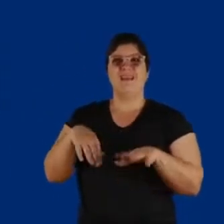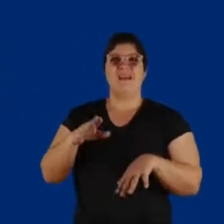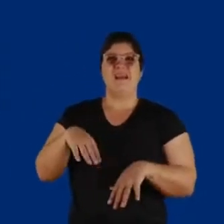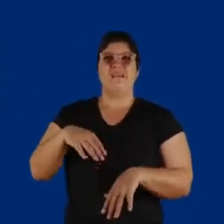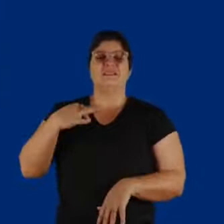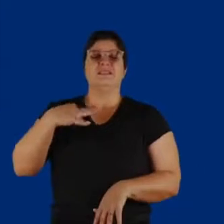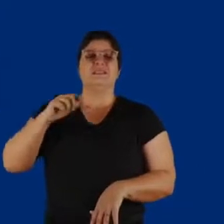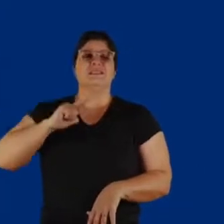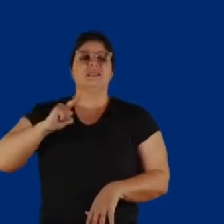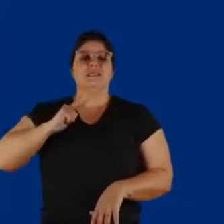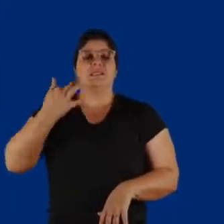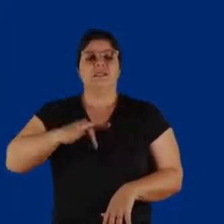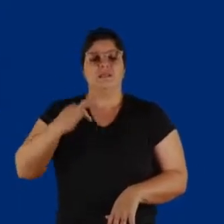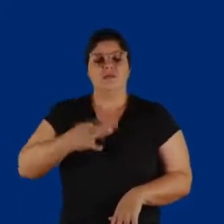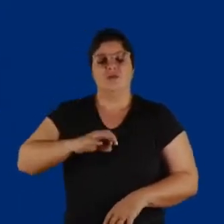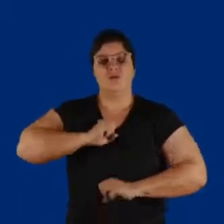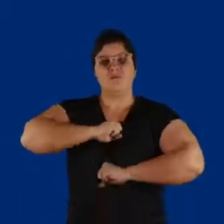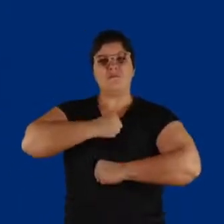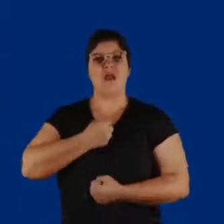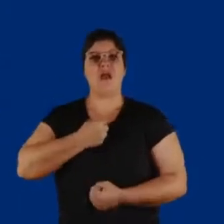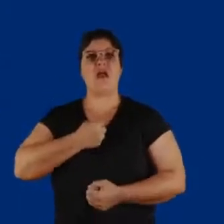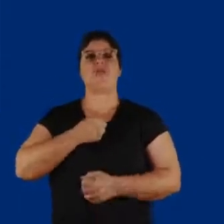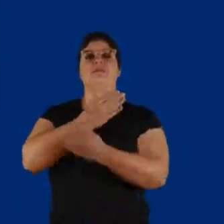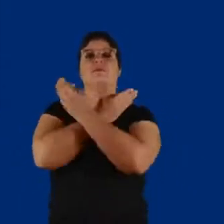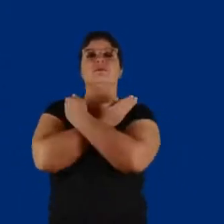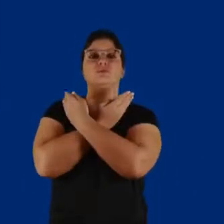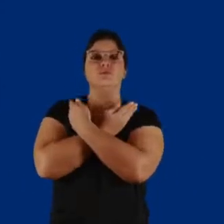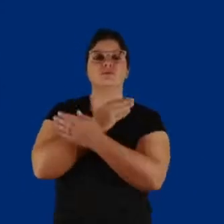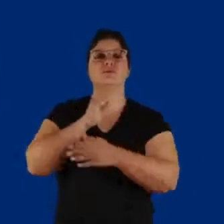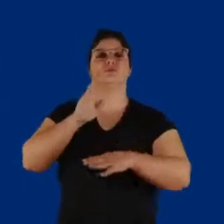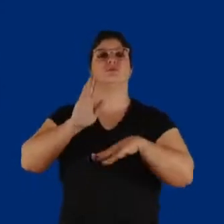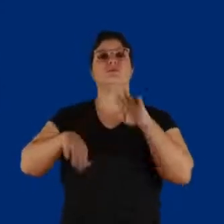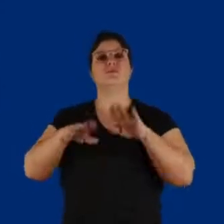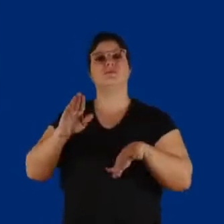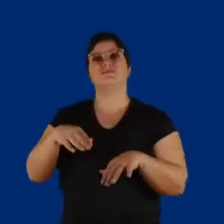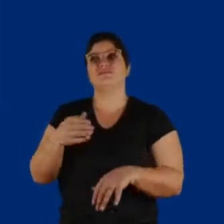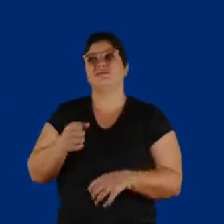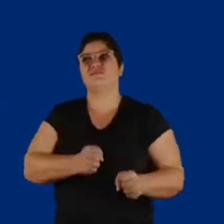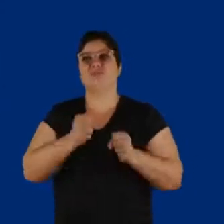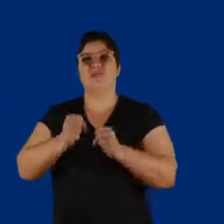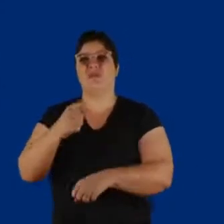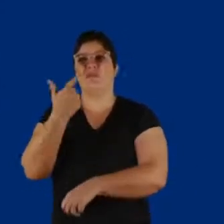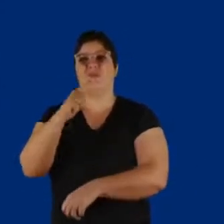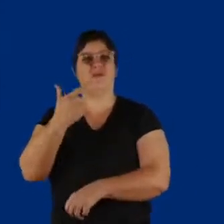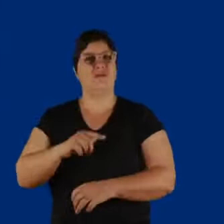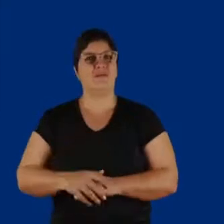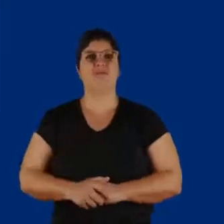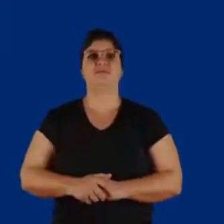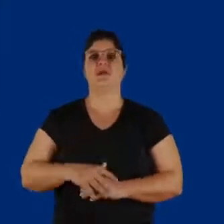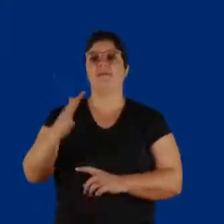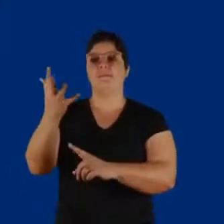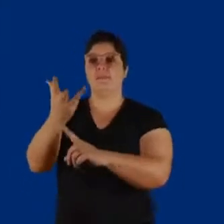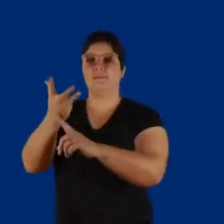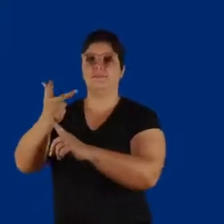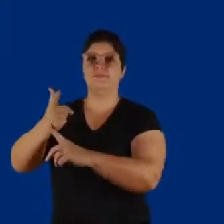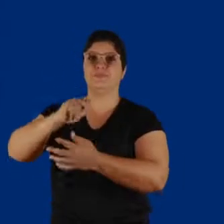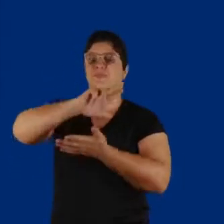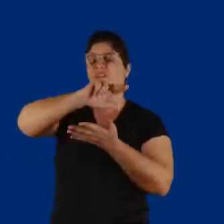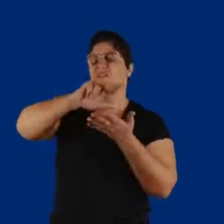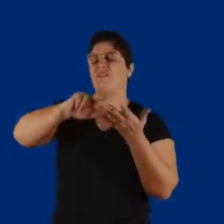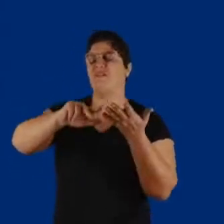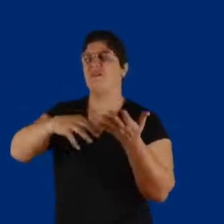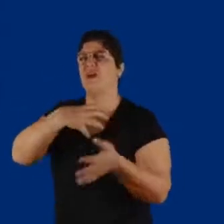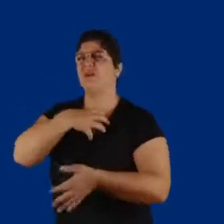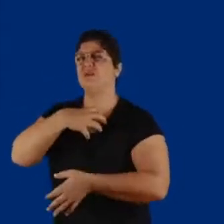a raiva, o luto ou impotências que antes não eram tão percebidas. A arte e suas diversas facetas